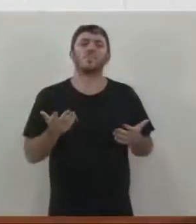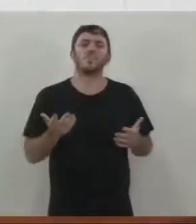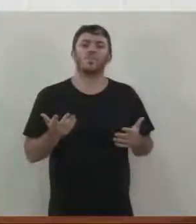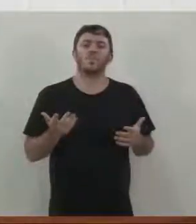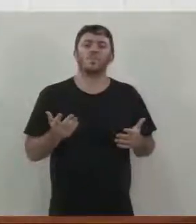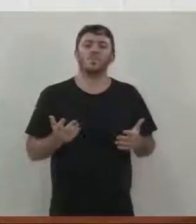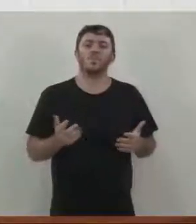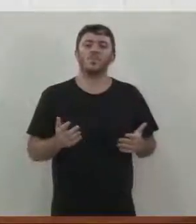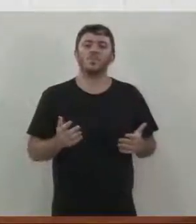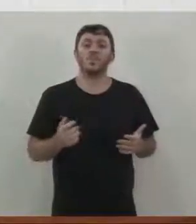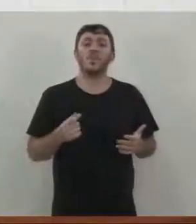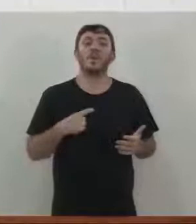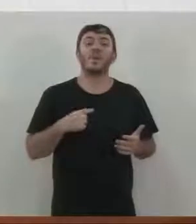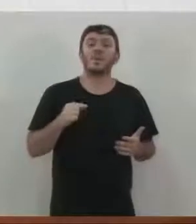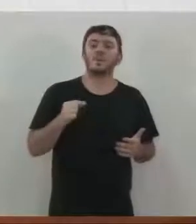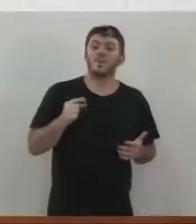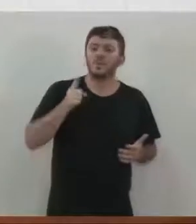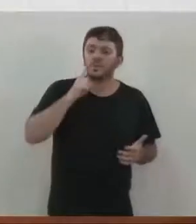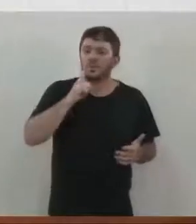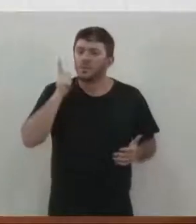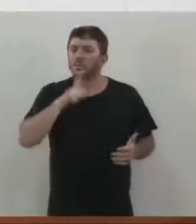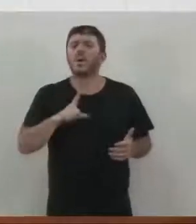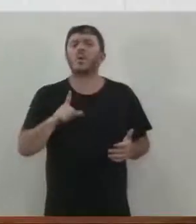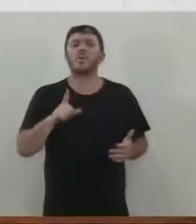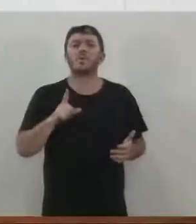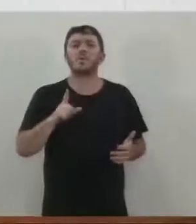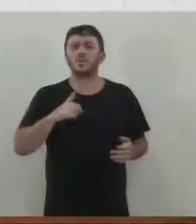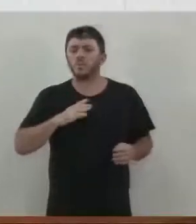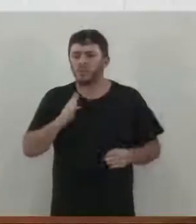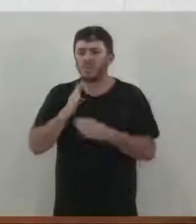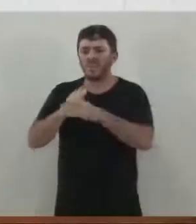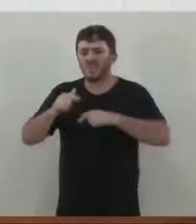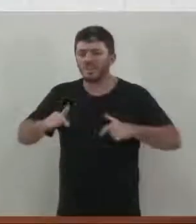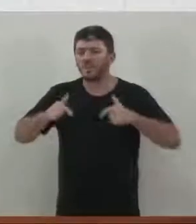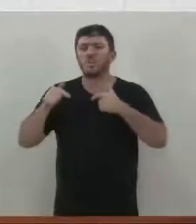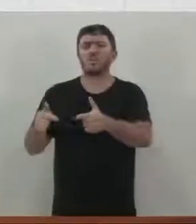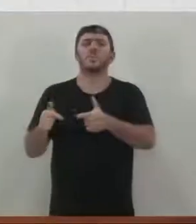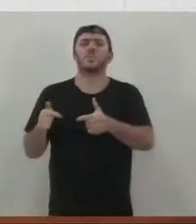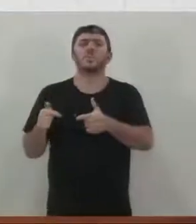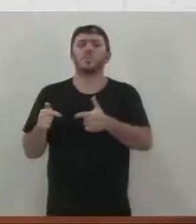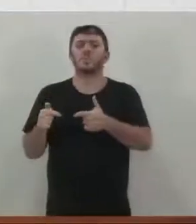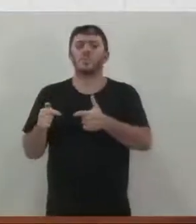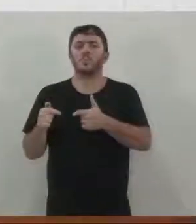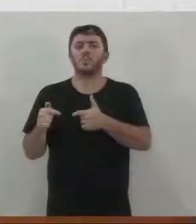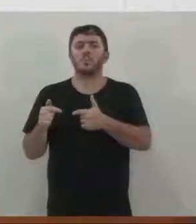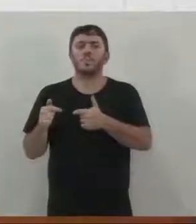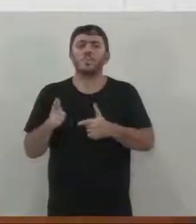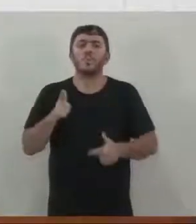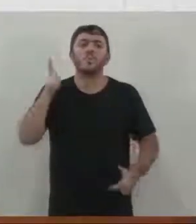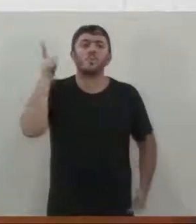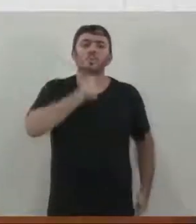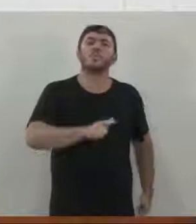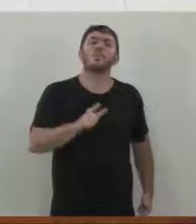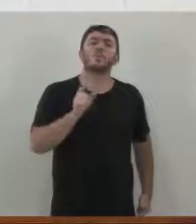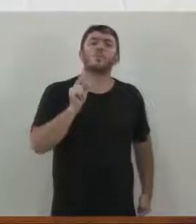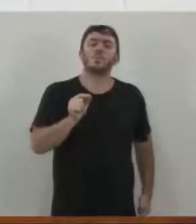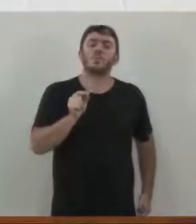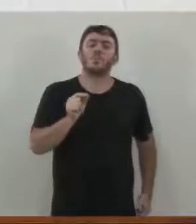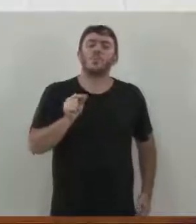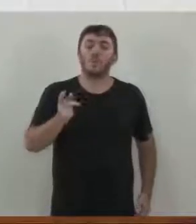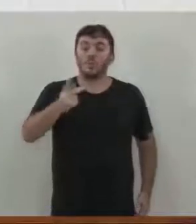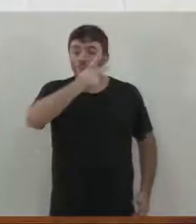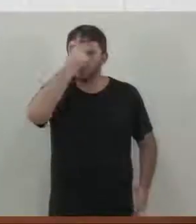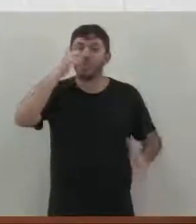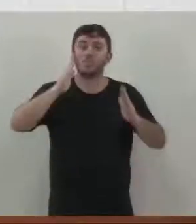uma das vitórias, foi procurado, batalhamos, lutamos e conseguimos esse grande benefício ali para os moradores da Rua